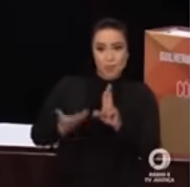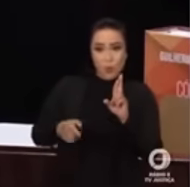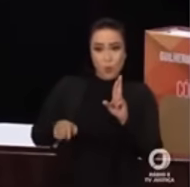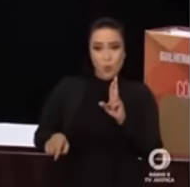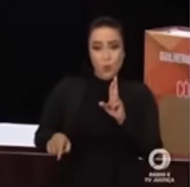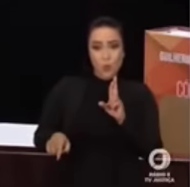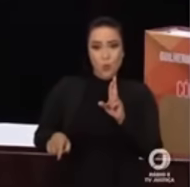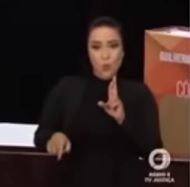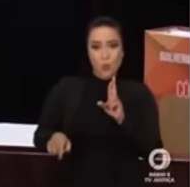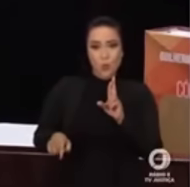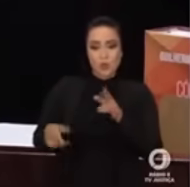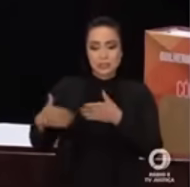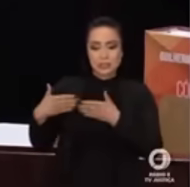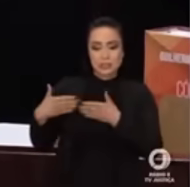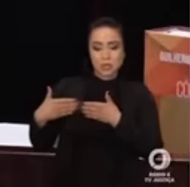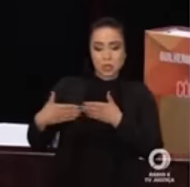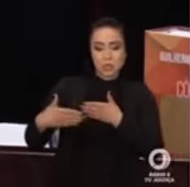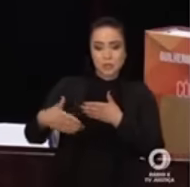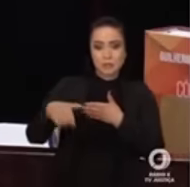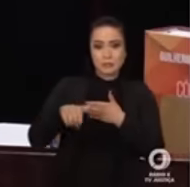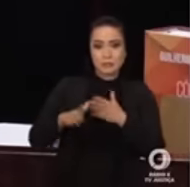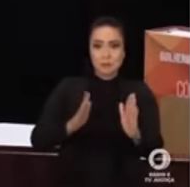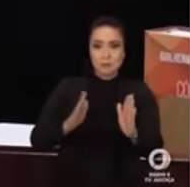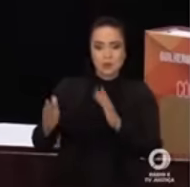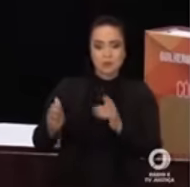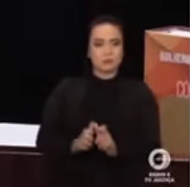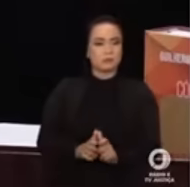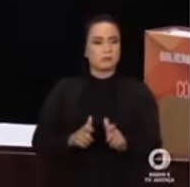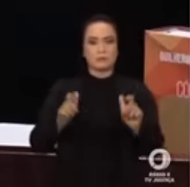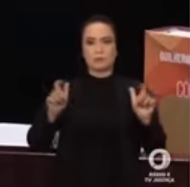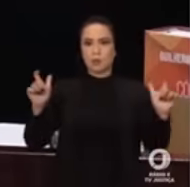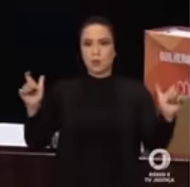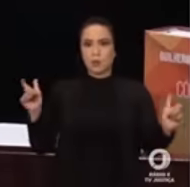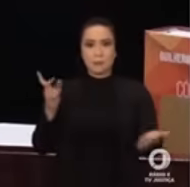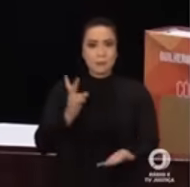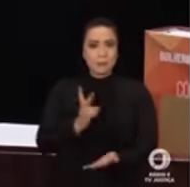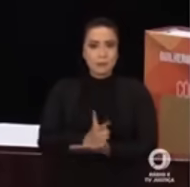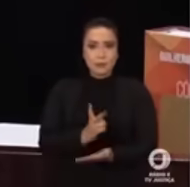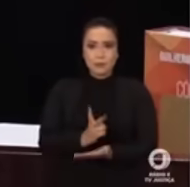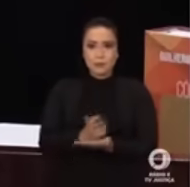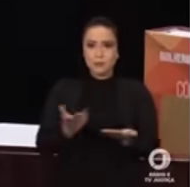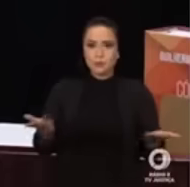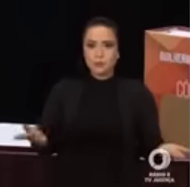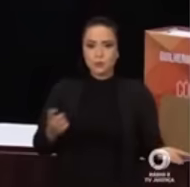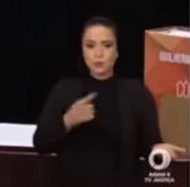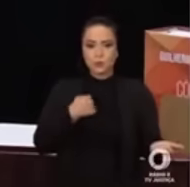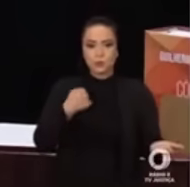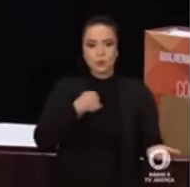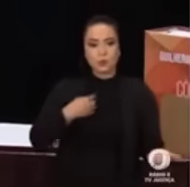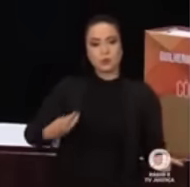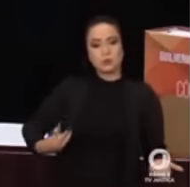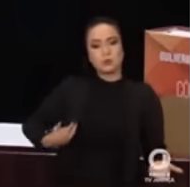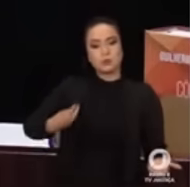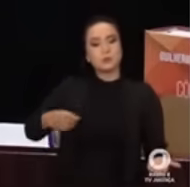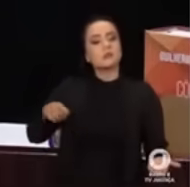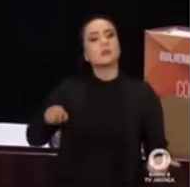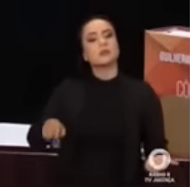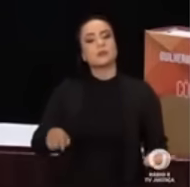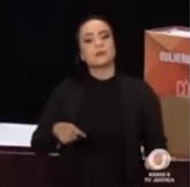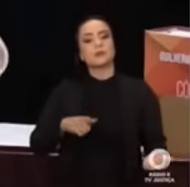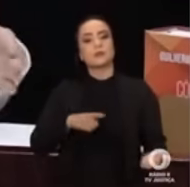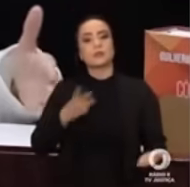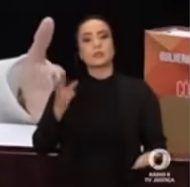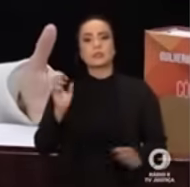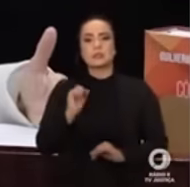o alongamento deste prazo era muito maior mesmo. Então, nós estamos aqui há 2 anos e